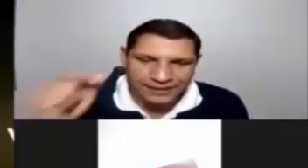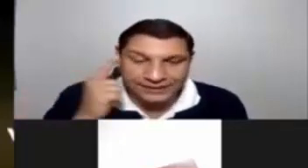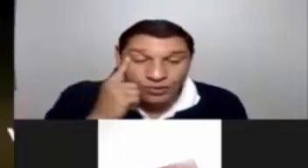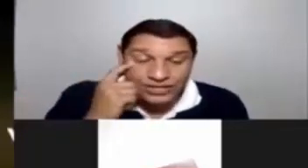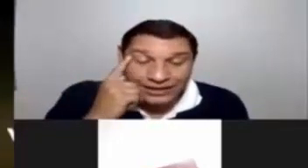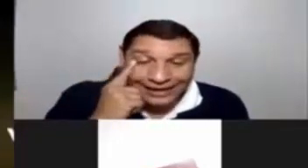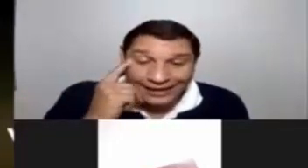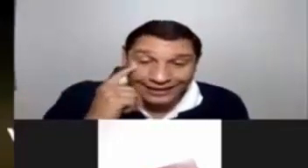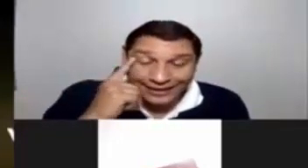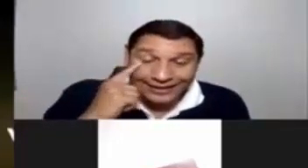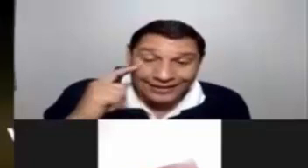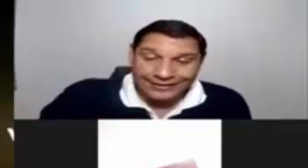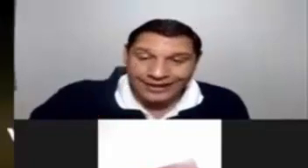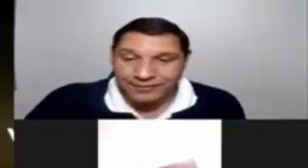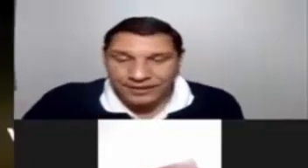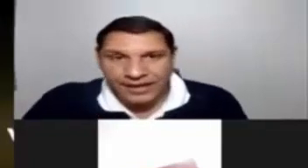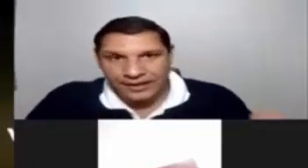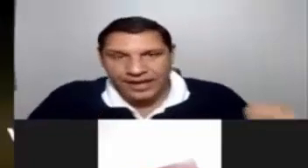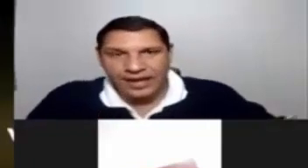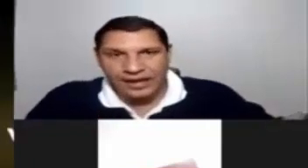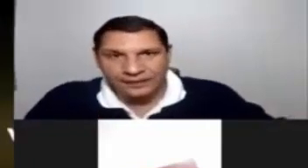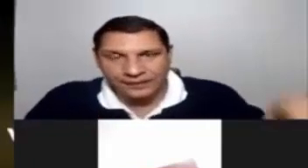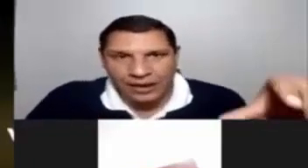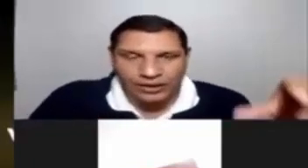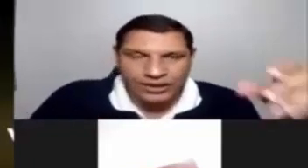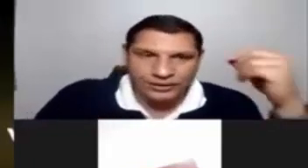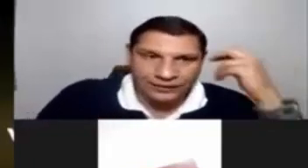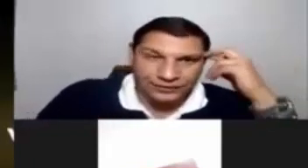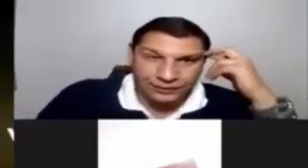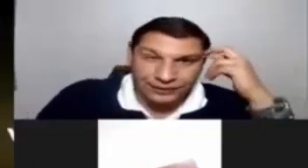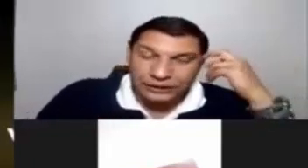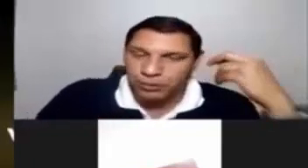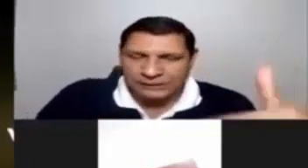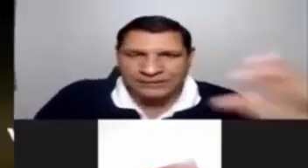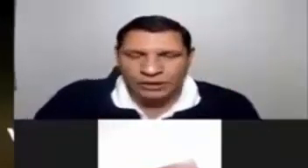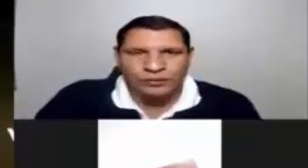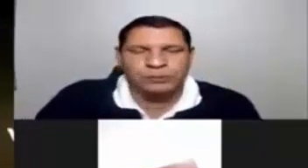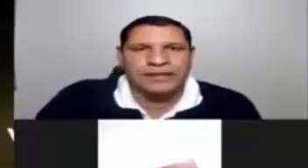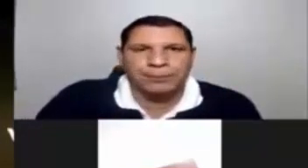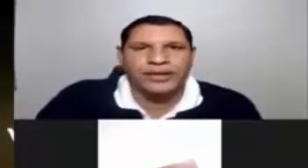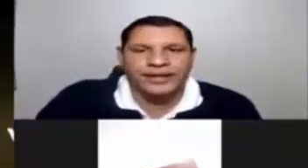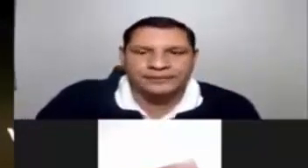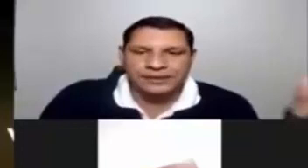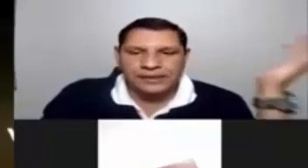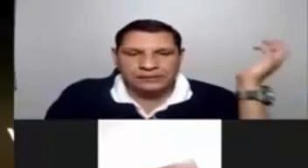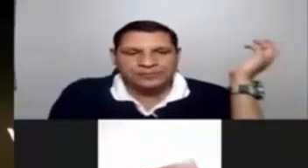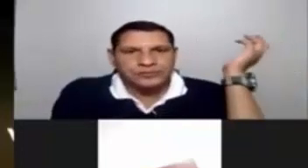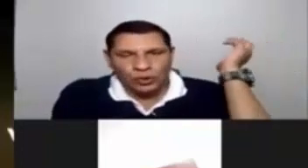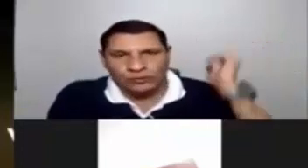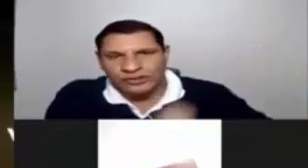essa expressão de lá, né? É... Na aula... Nas próximas aulas eu vou explicar por quê.